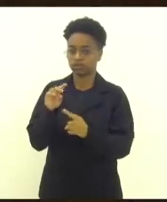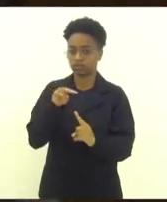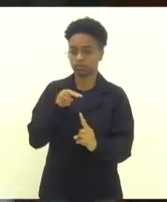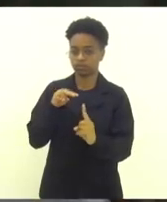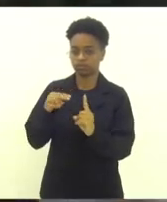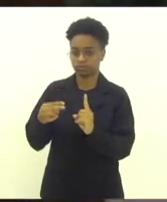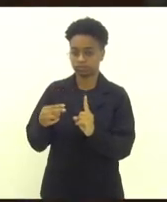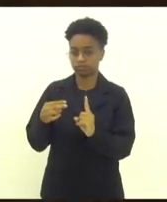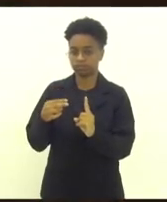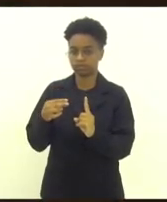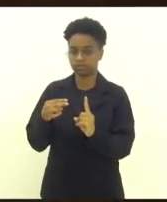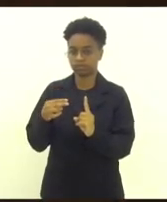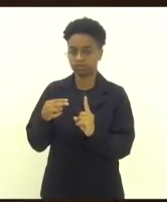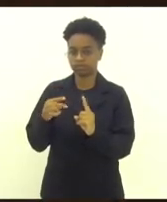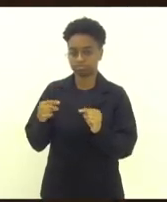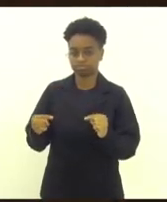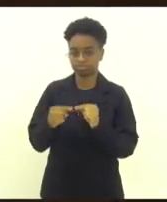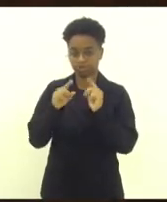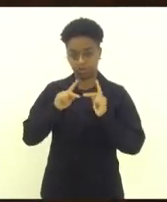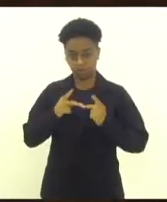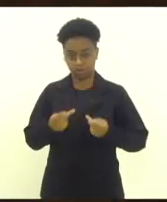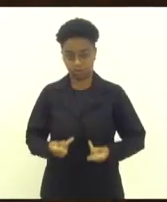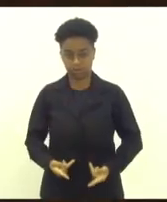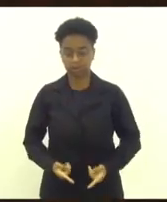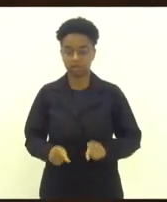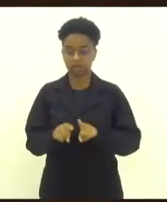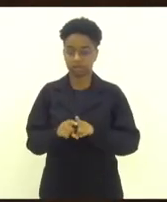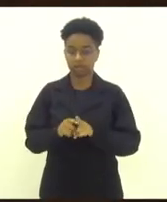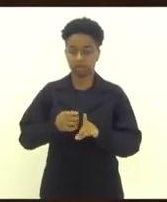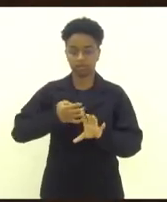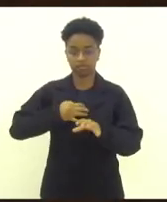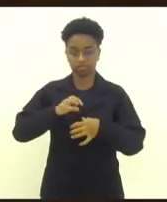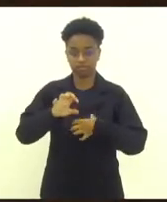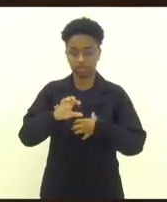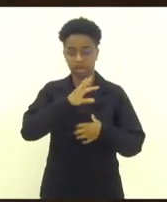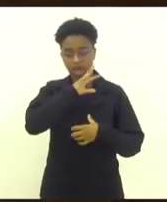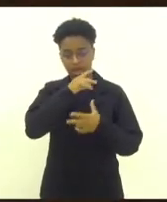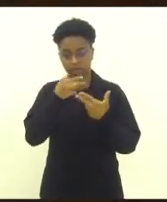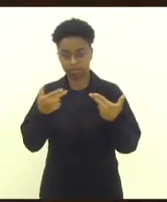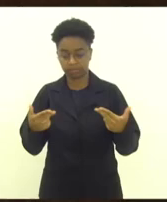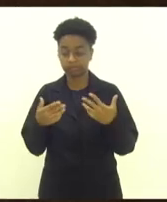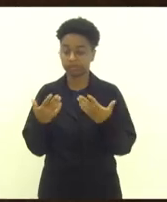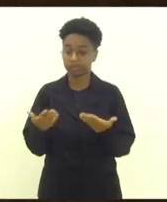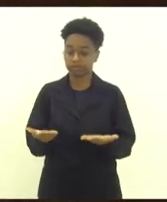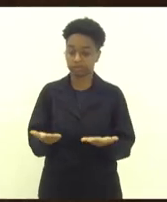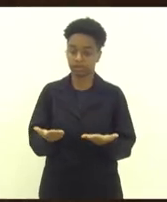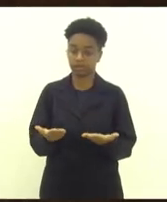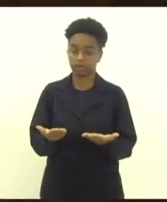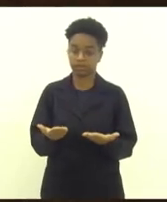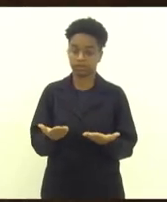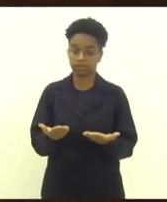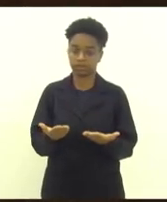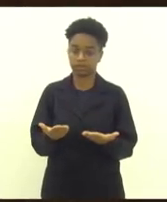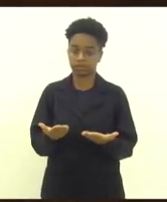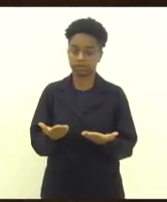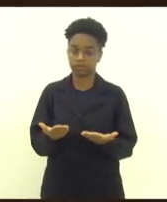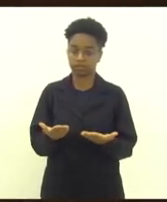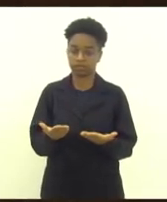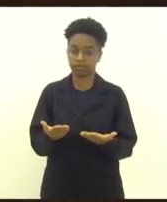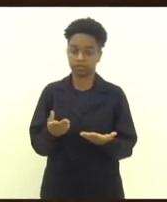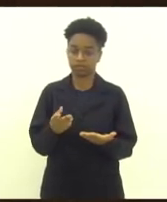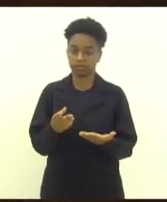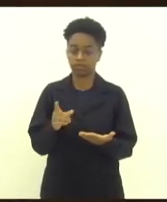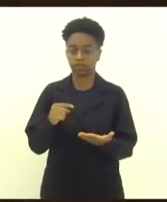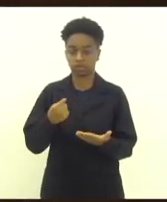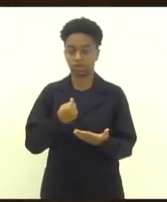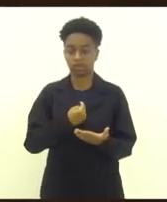ao mesmo tempo humanista e solidária aos animais Portanto tem todo o